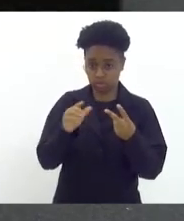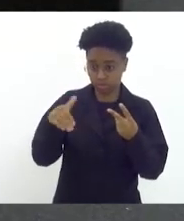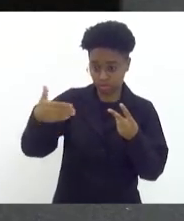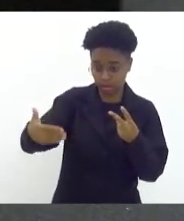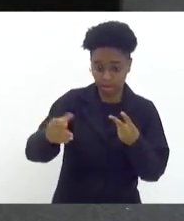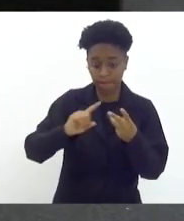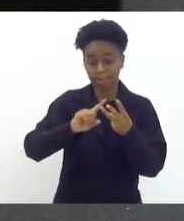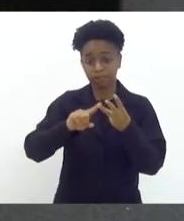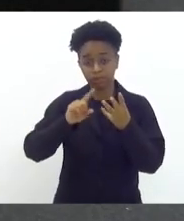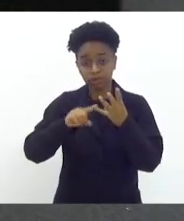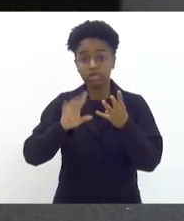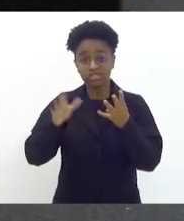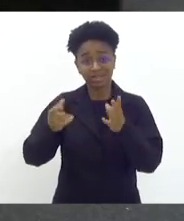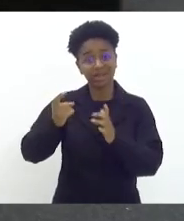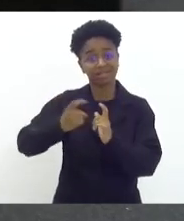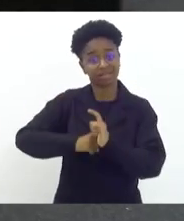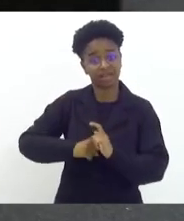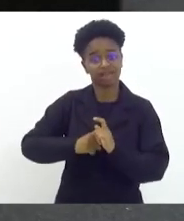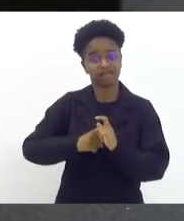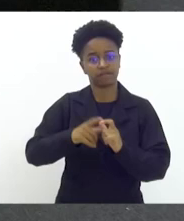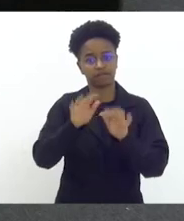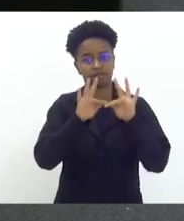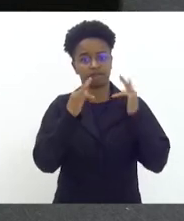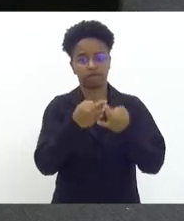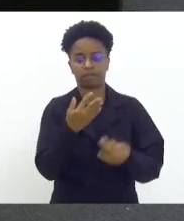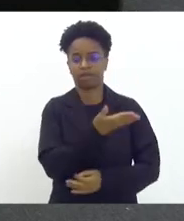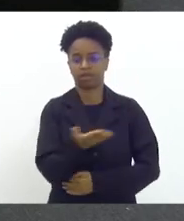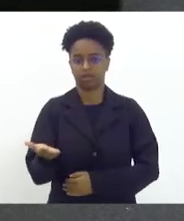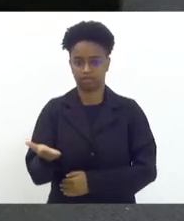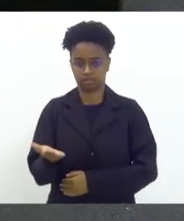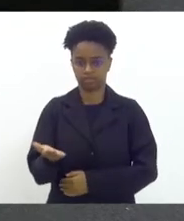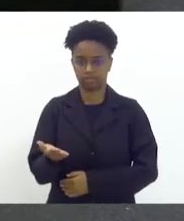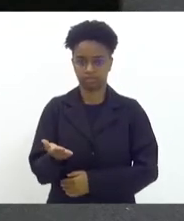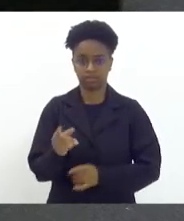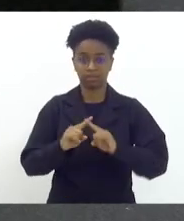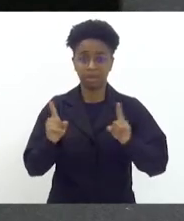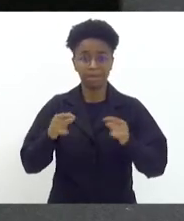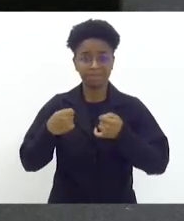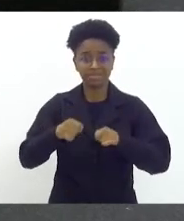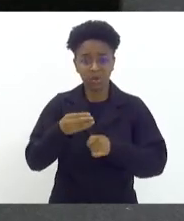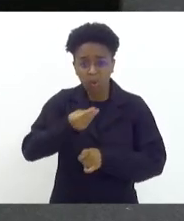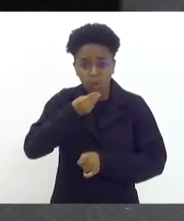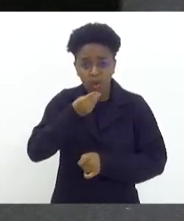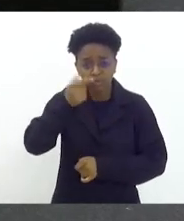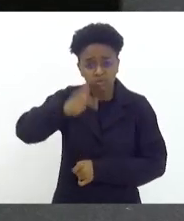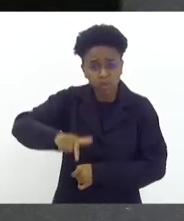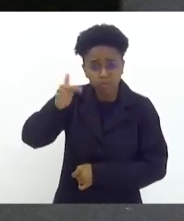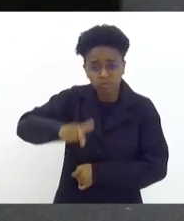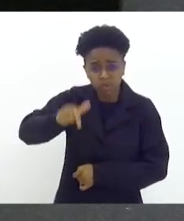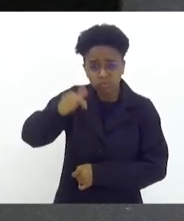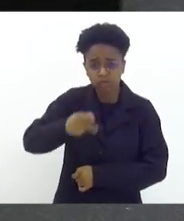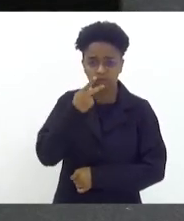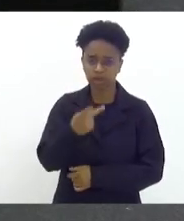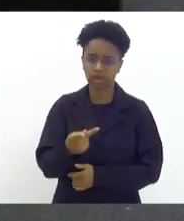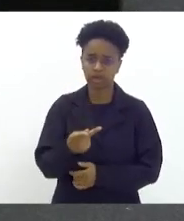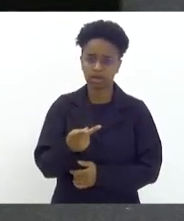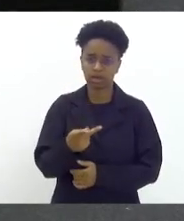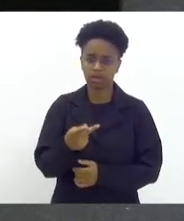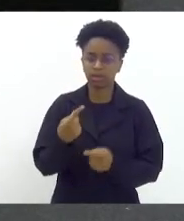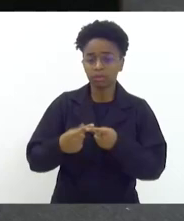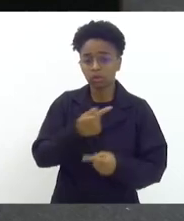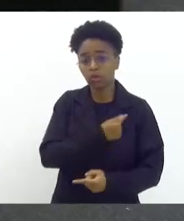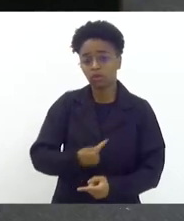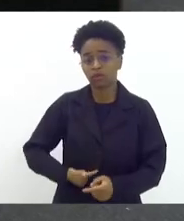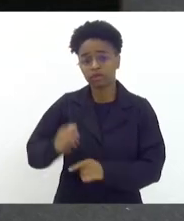governador já deve aí essas 66.000 famílias a gente tem que falar o Óbvio aqui a toda a hora o governo do estado